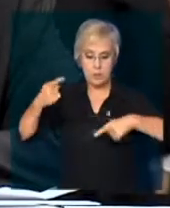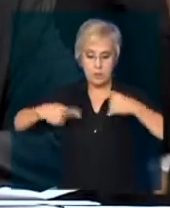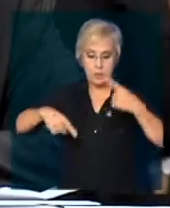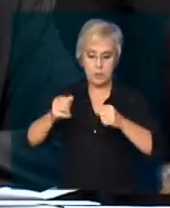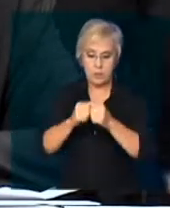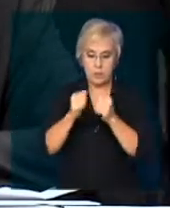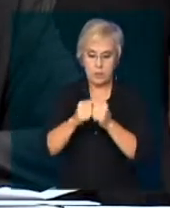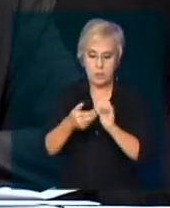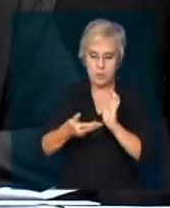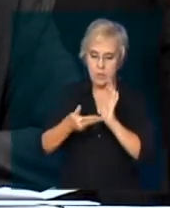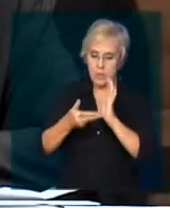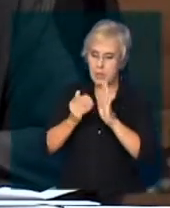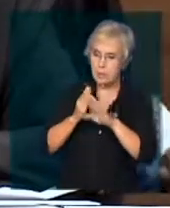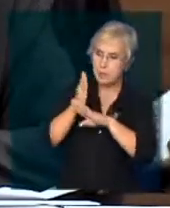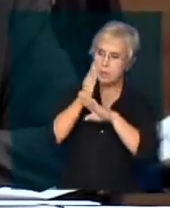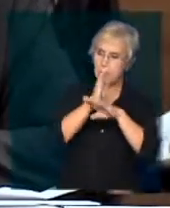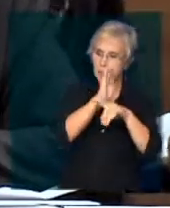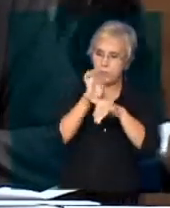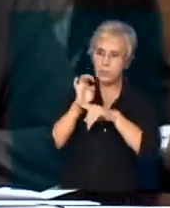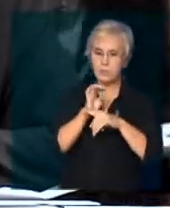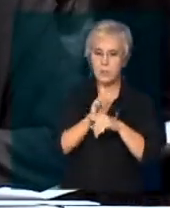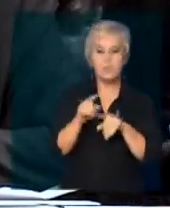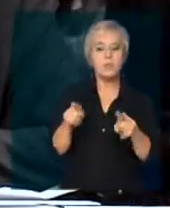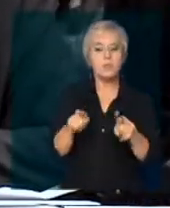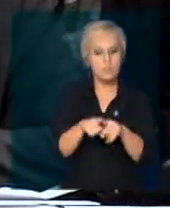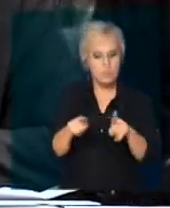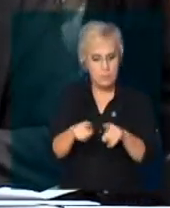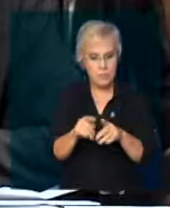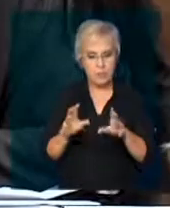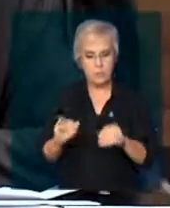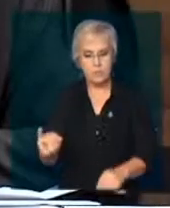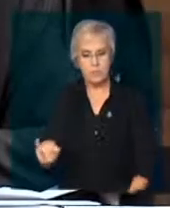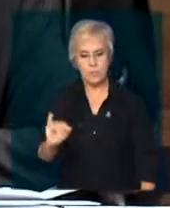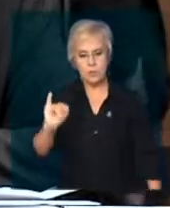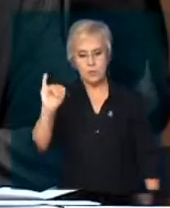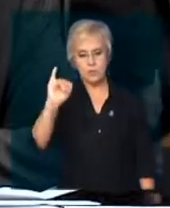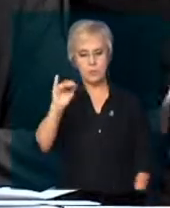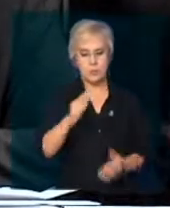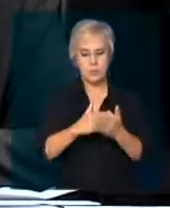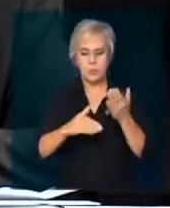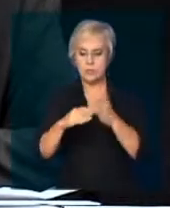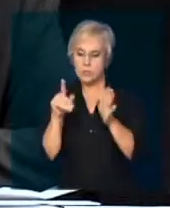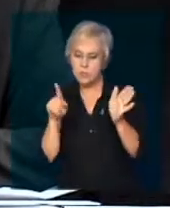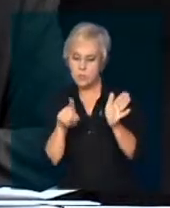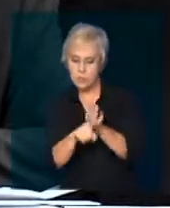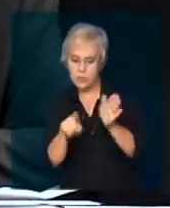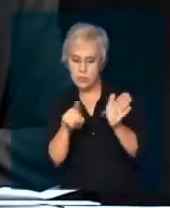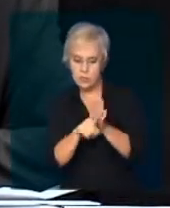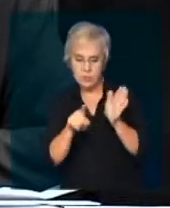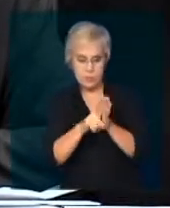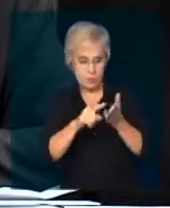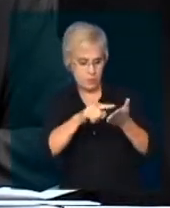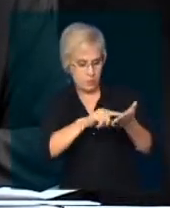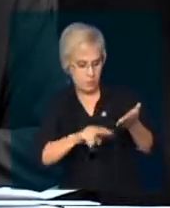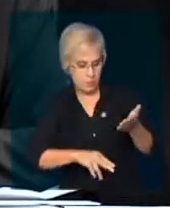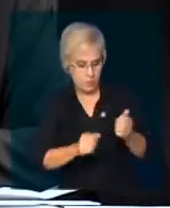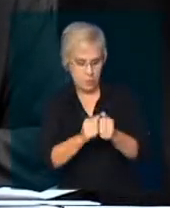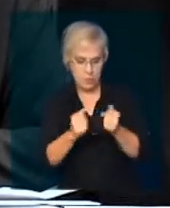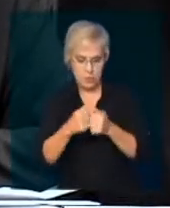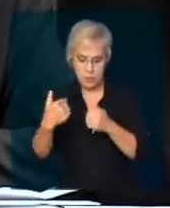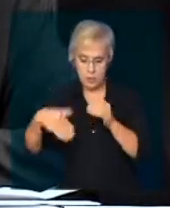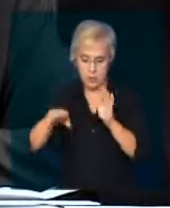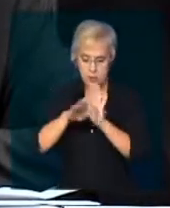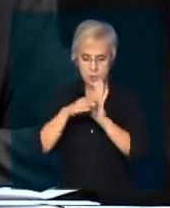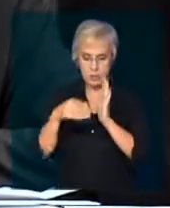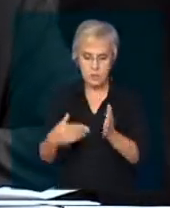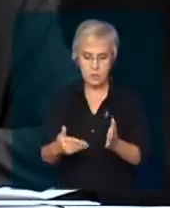da Câmara Itinerante pelo Brasil afora, são importantes, porque todas essas perguntas ou demandas ou comentários que chegam no portal